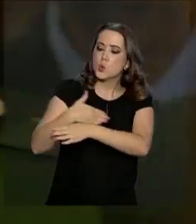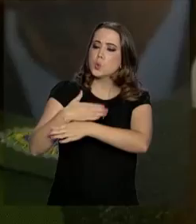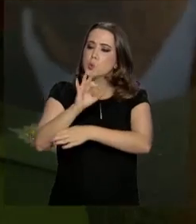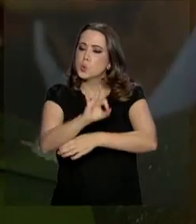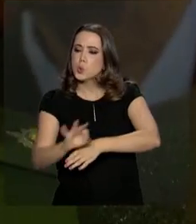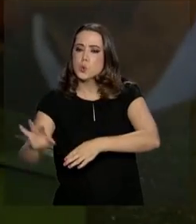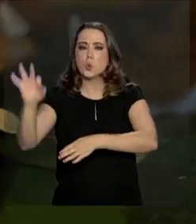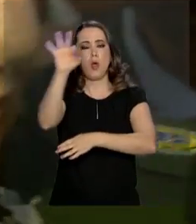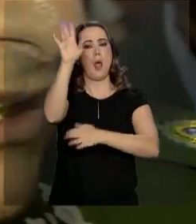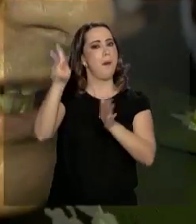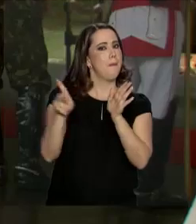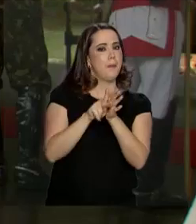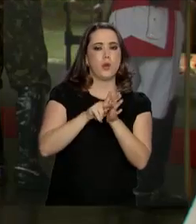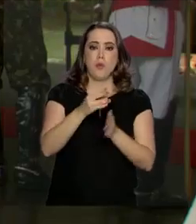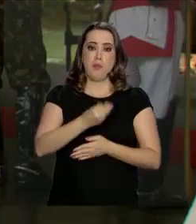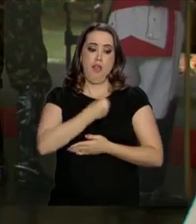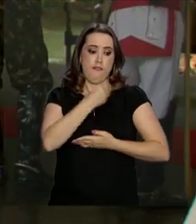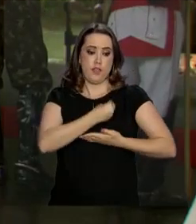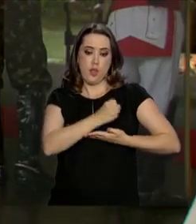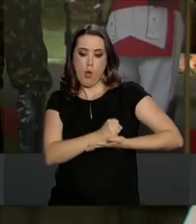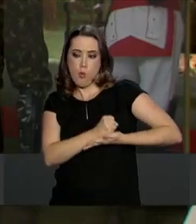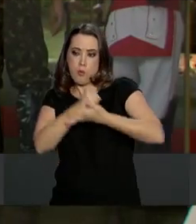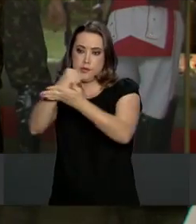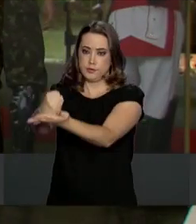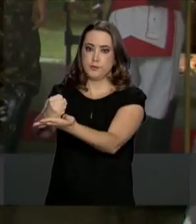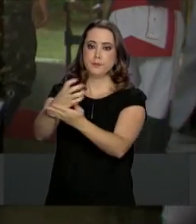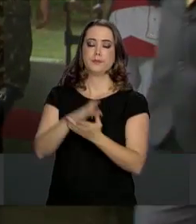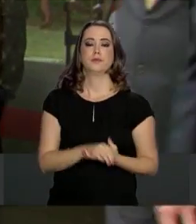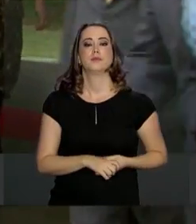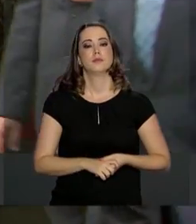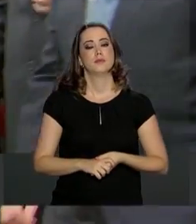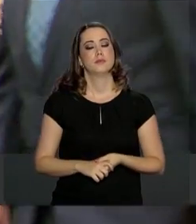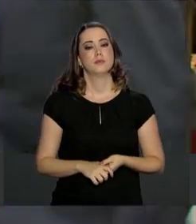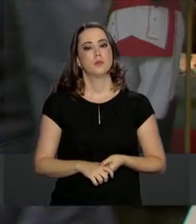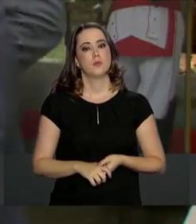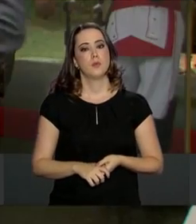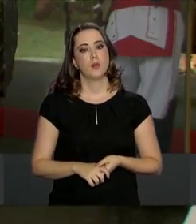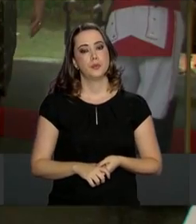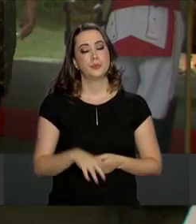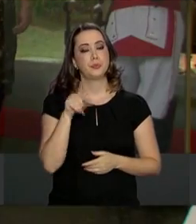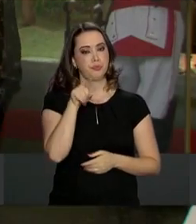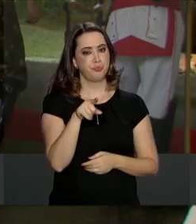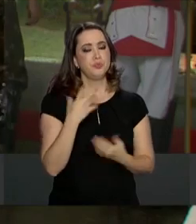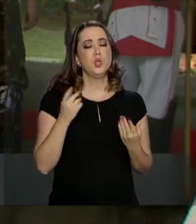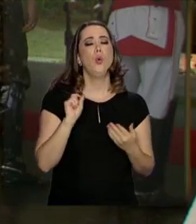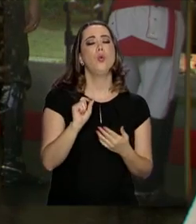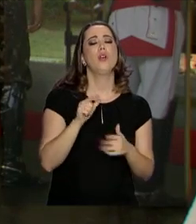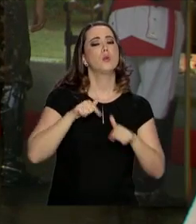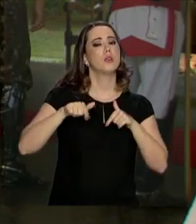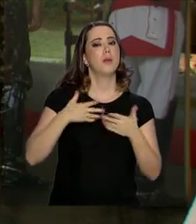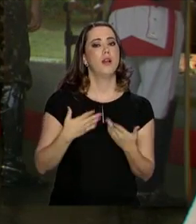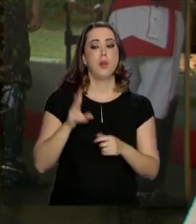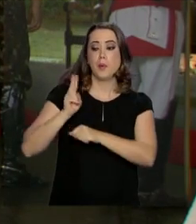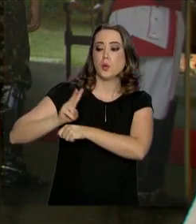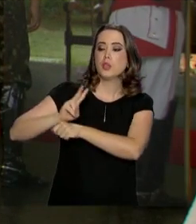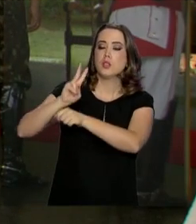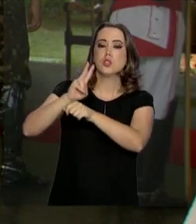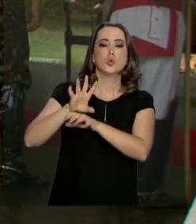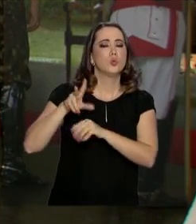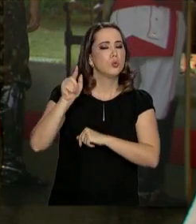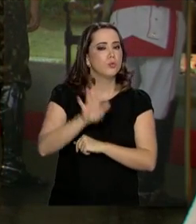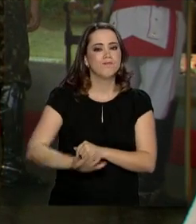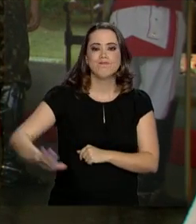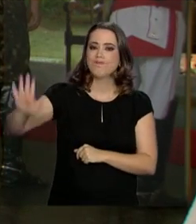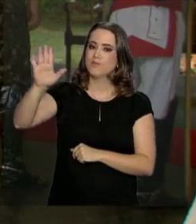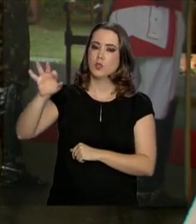fronteiras com o sacrifício da própria vida. Entre as missões do comandante do Exército está defender os 8,5 milhões de quilômetros quadrados do